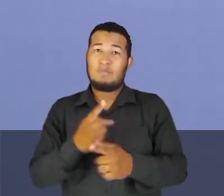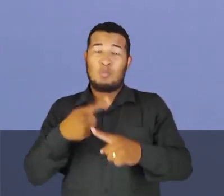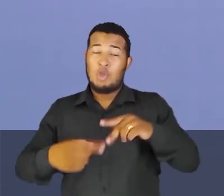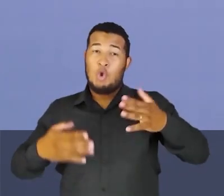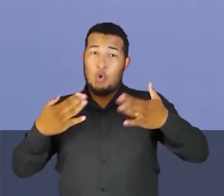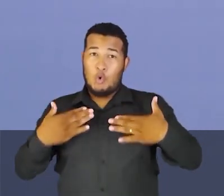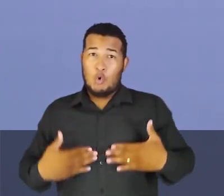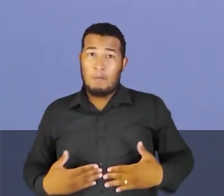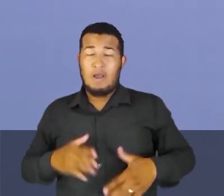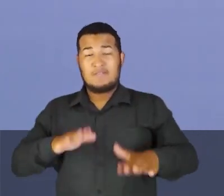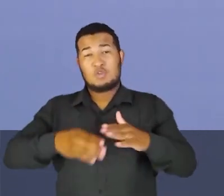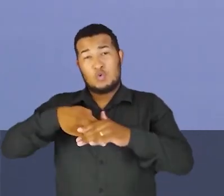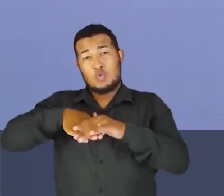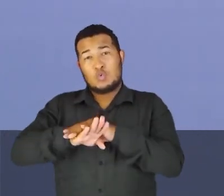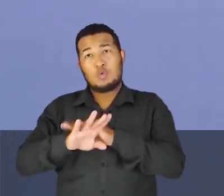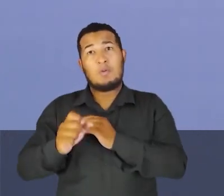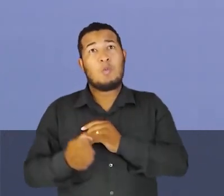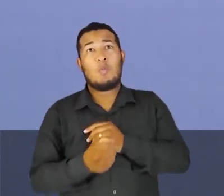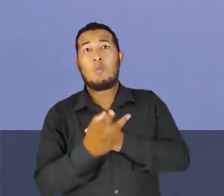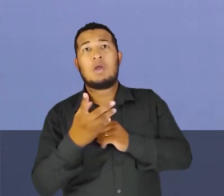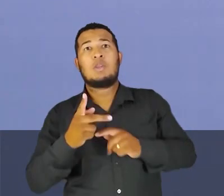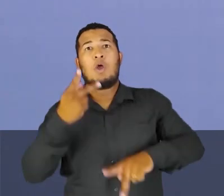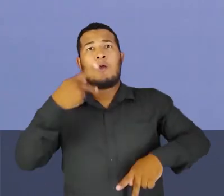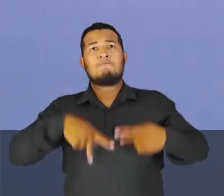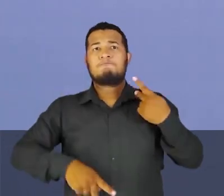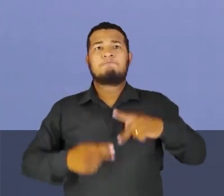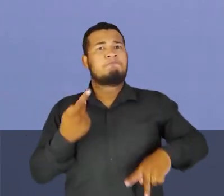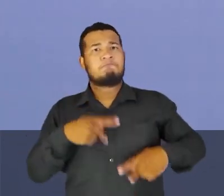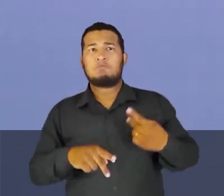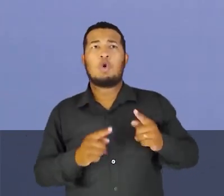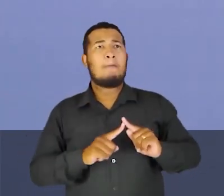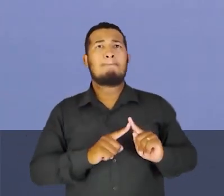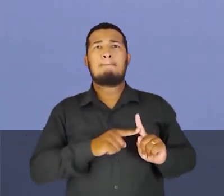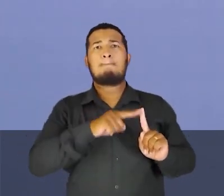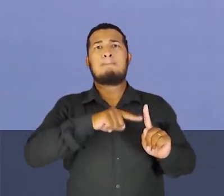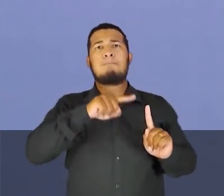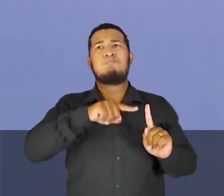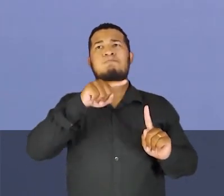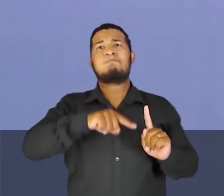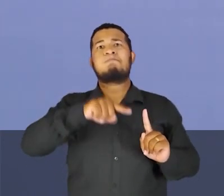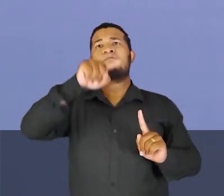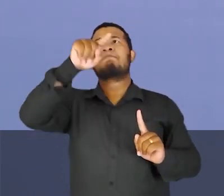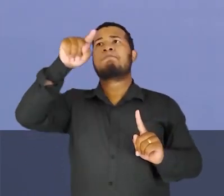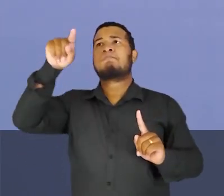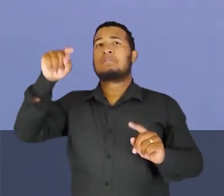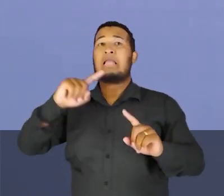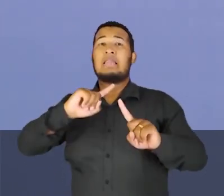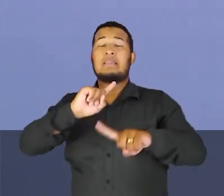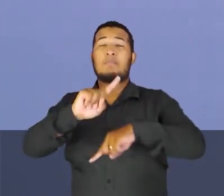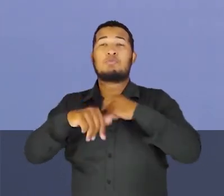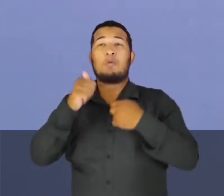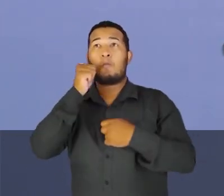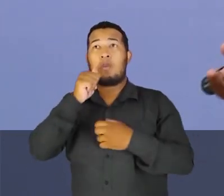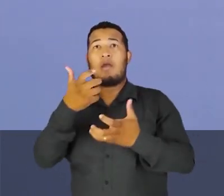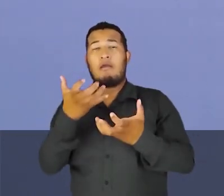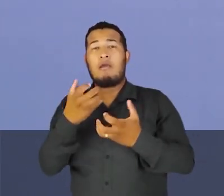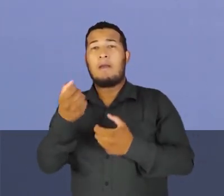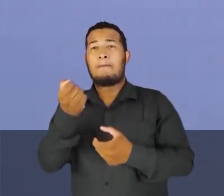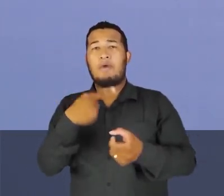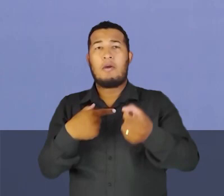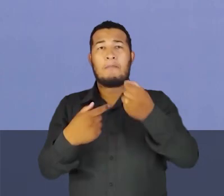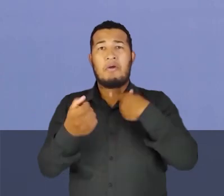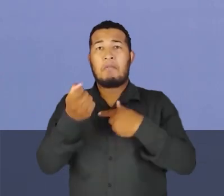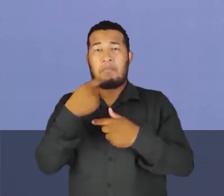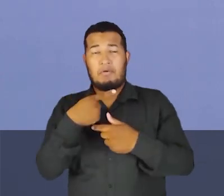vai se acostumar com um nível muito alto de estrogênio e progesterona. Isso vai fazer com que, quando a mulher voltar a tomar a pílula